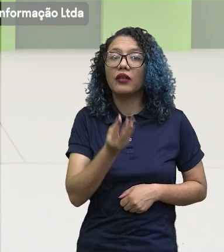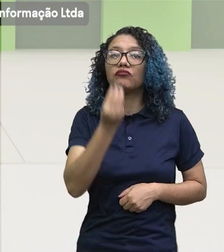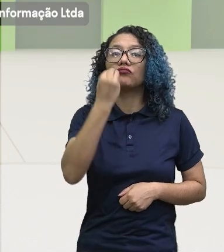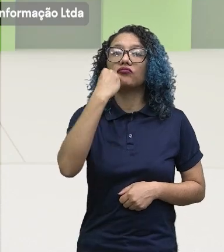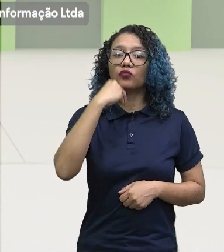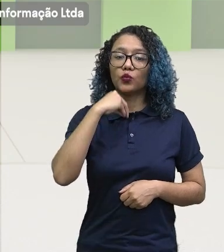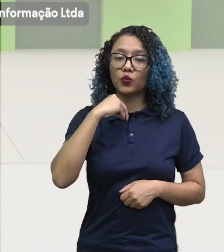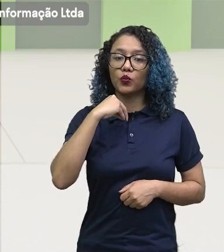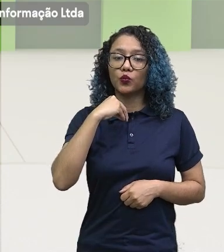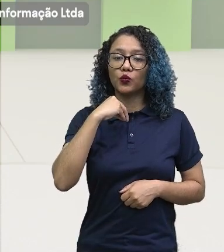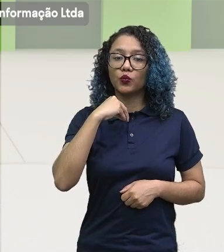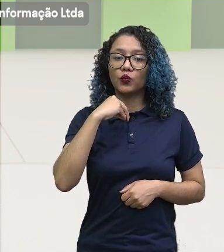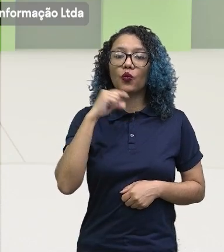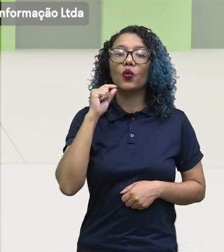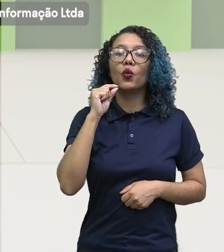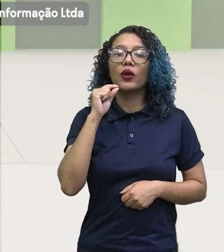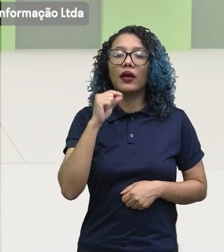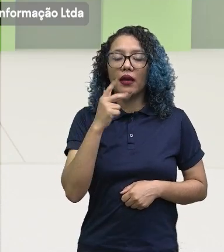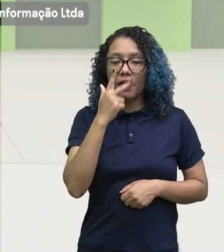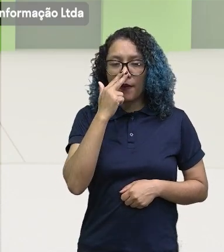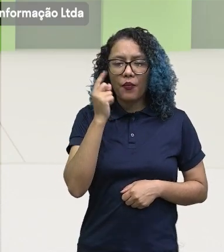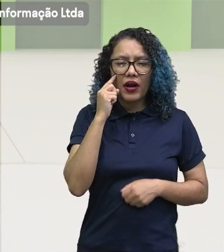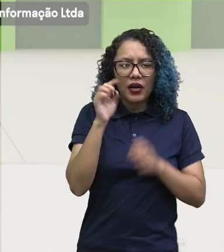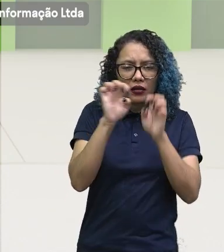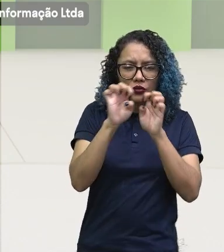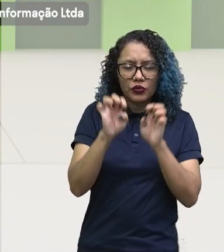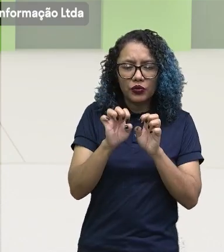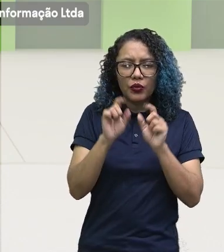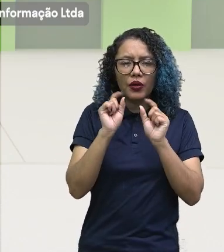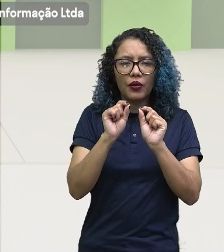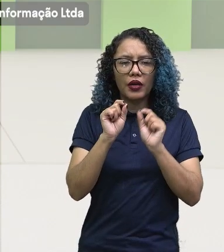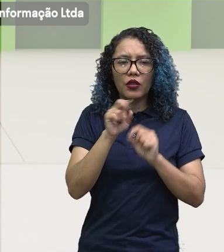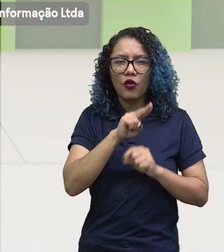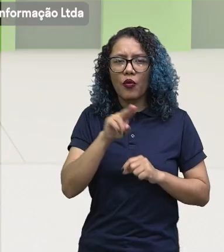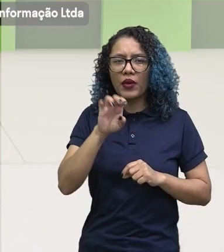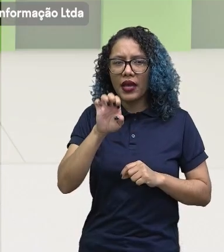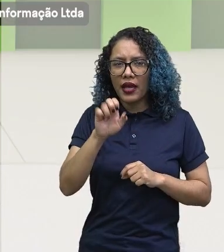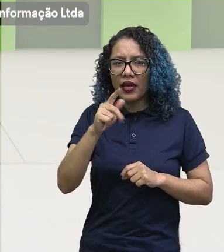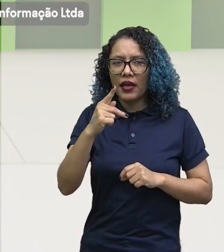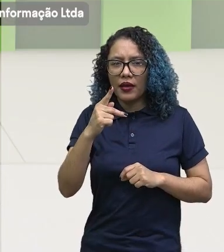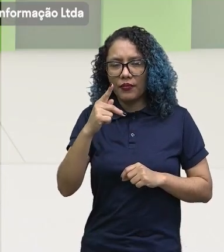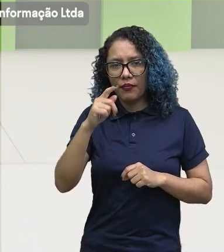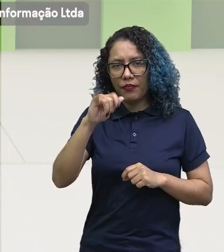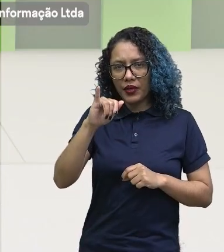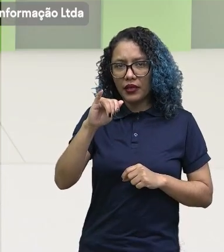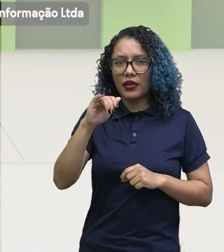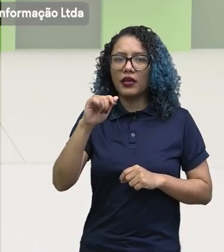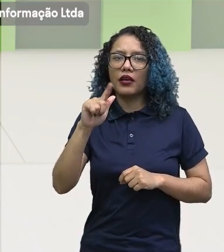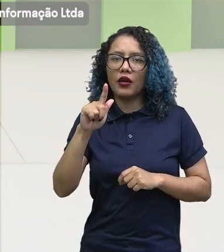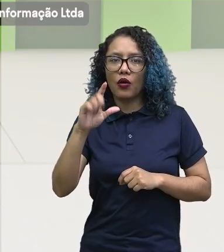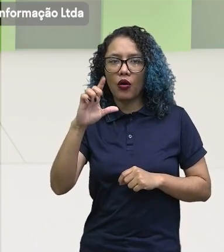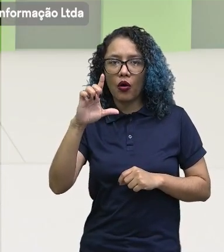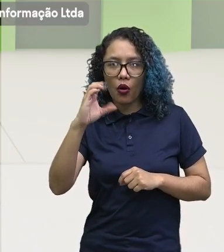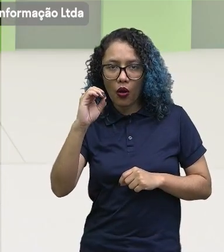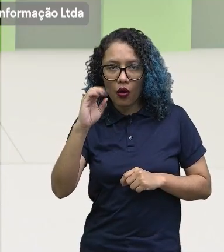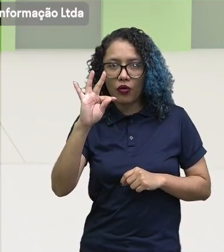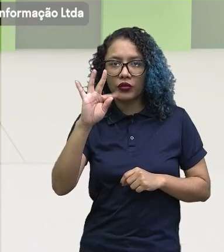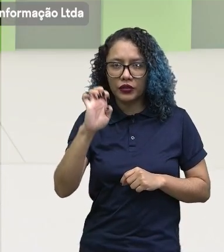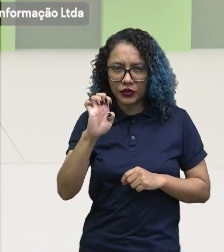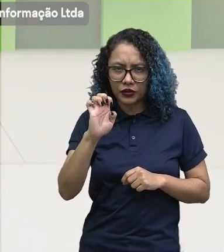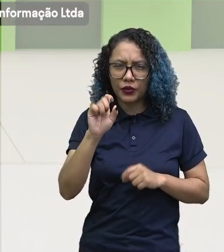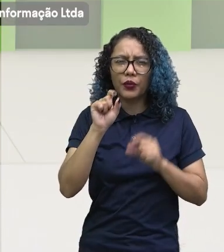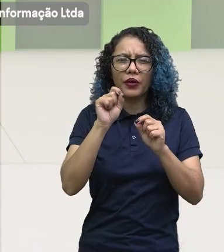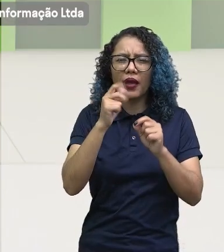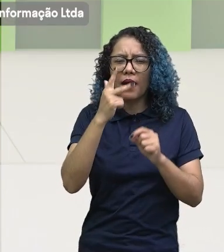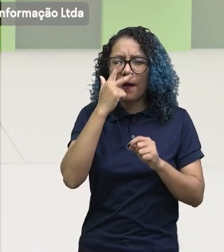a gente ativa ali uma estrutura que é a epiglote. Né? E a epiglote ela é como se fosse ali